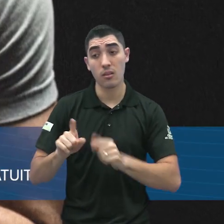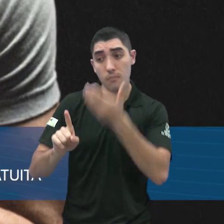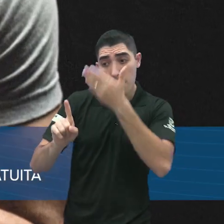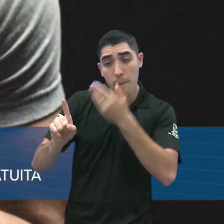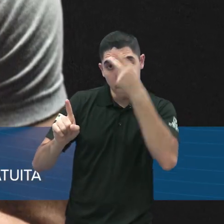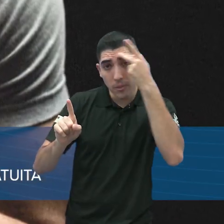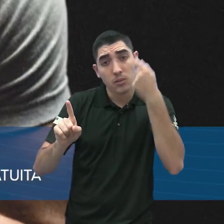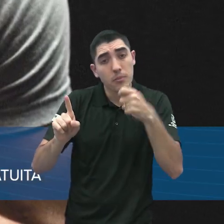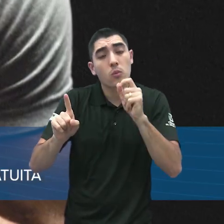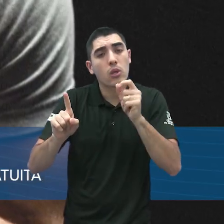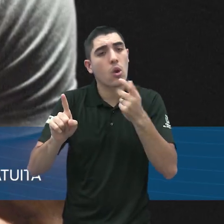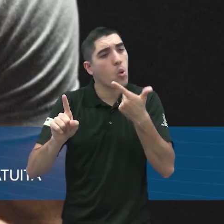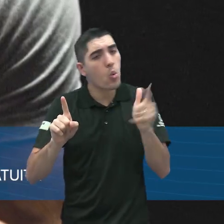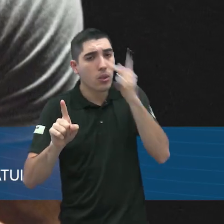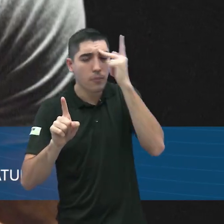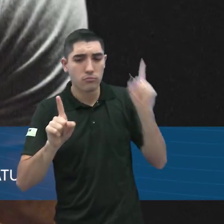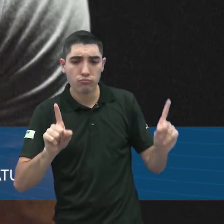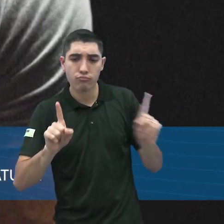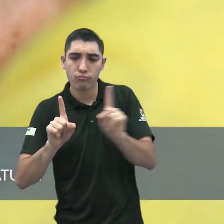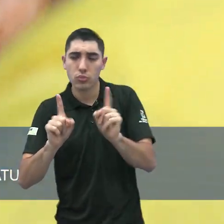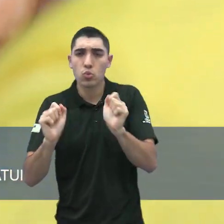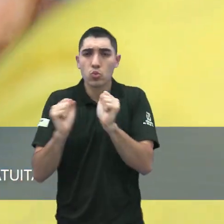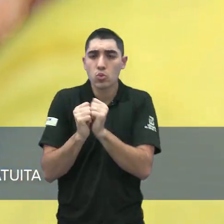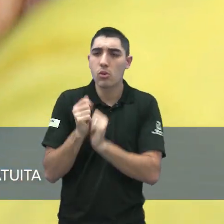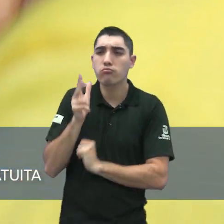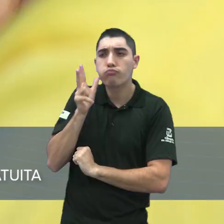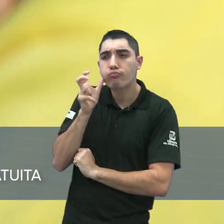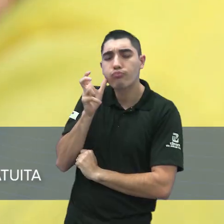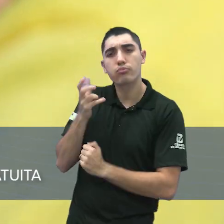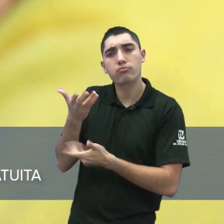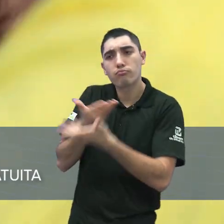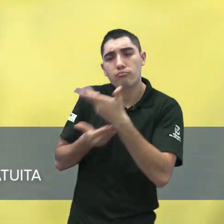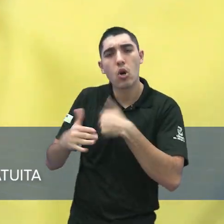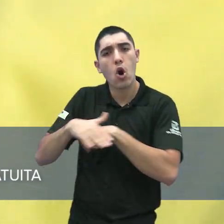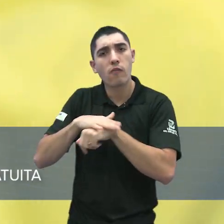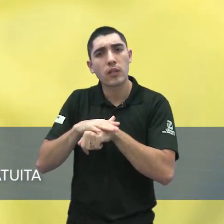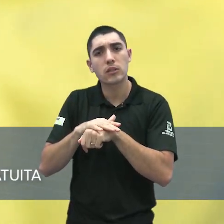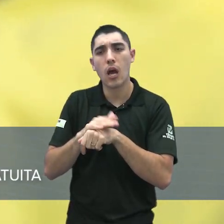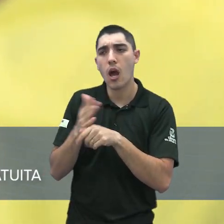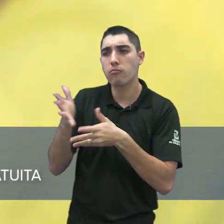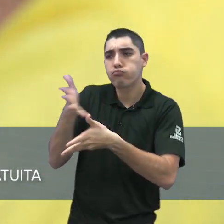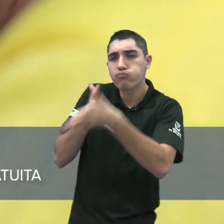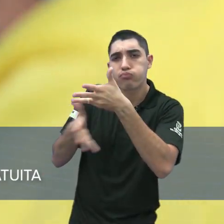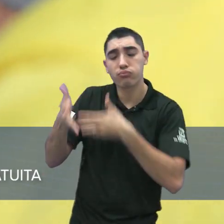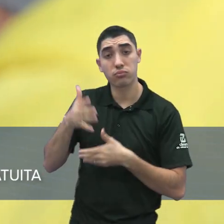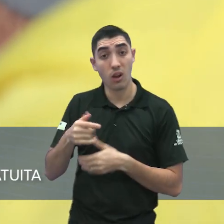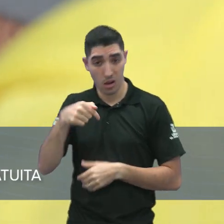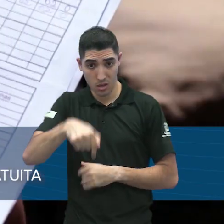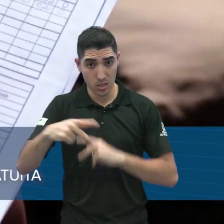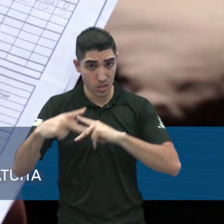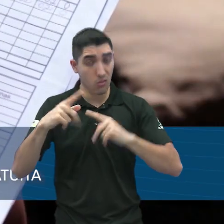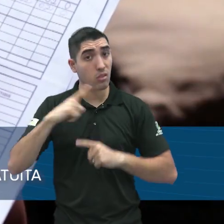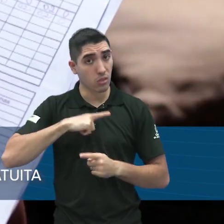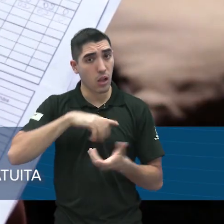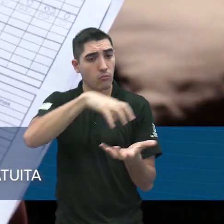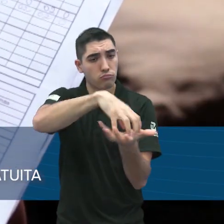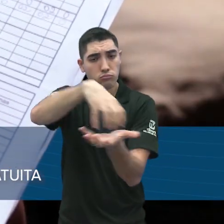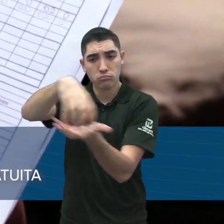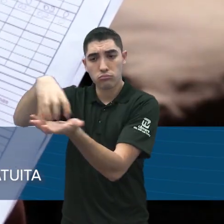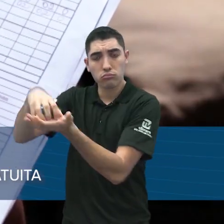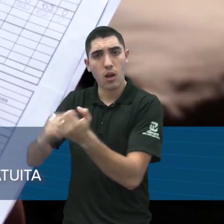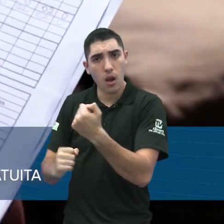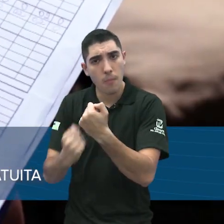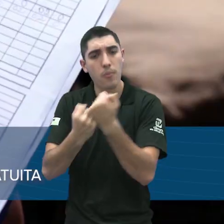alguém precisa é de um ouvido atento, alguém que escute, sem julgar. Em São José dos Campos, redes de apoio